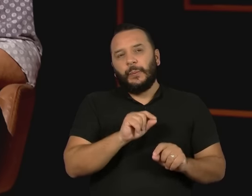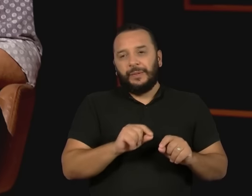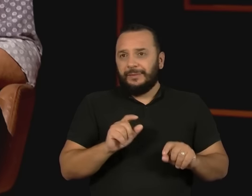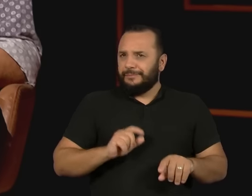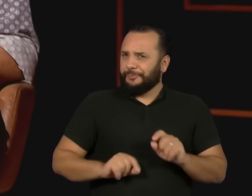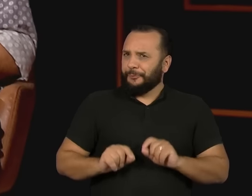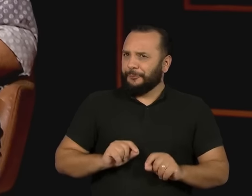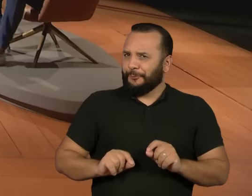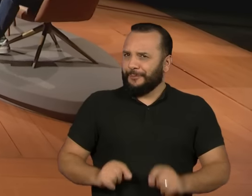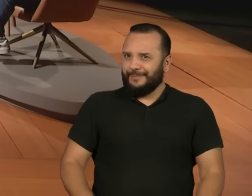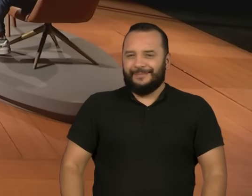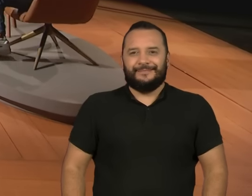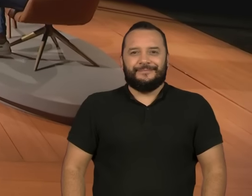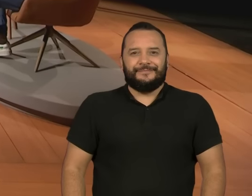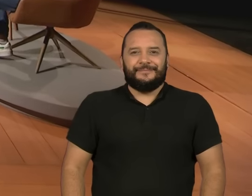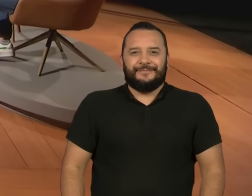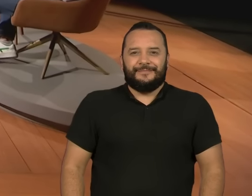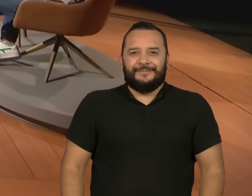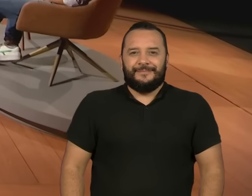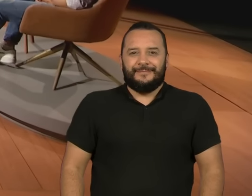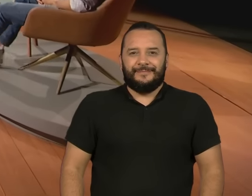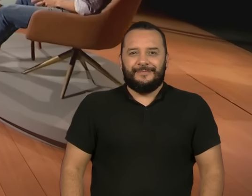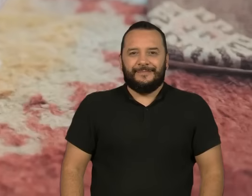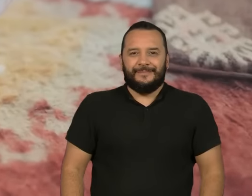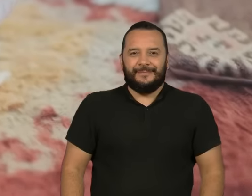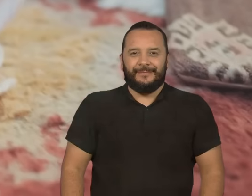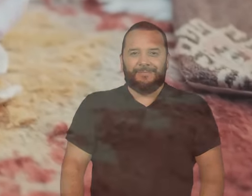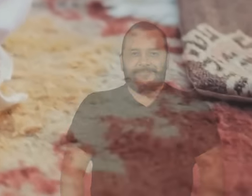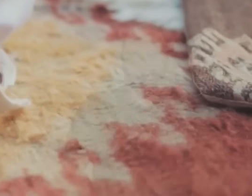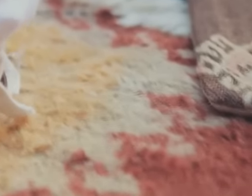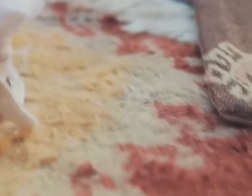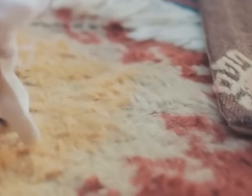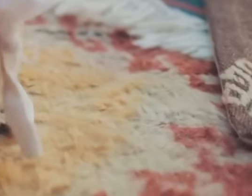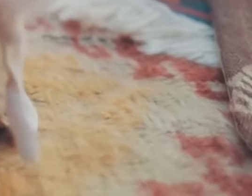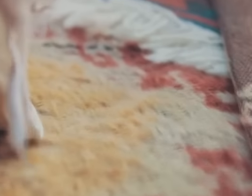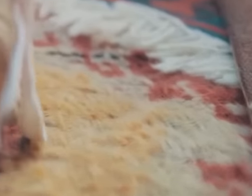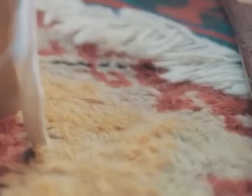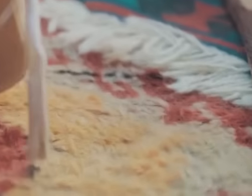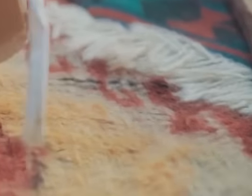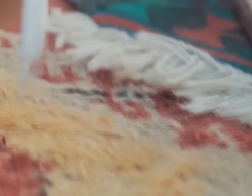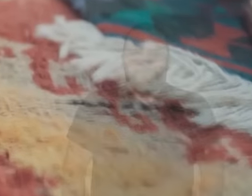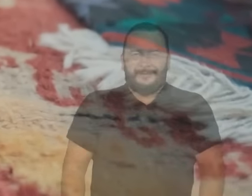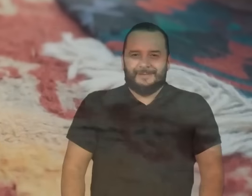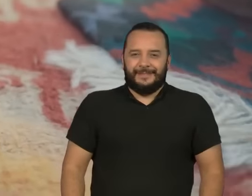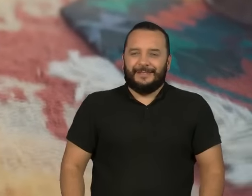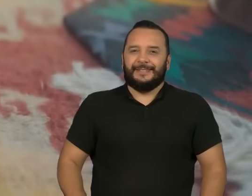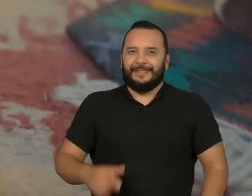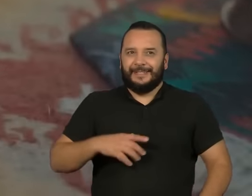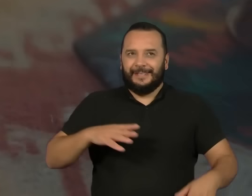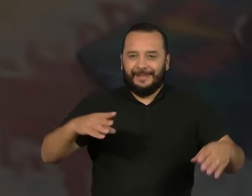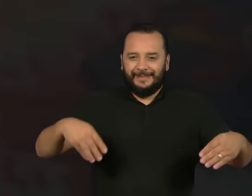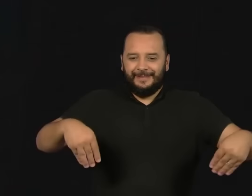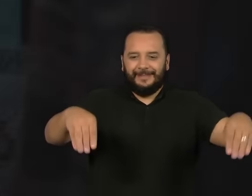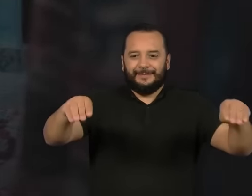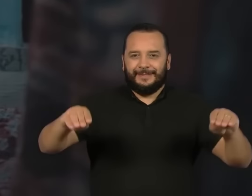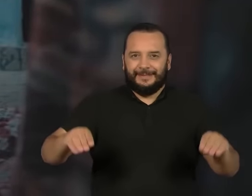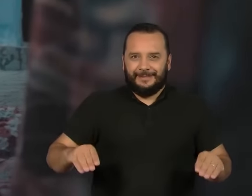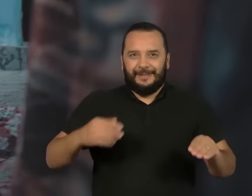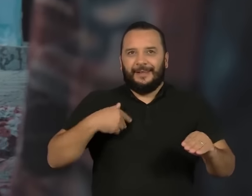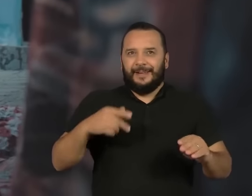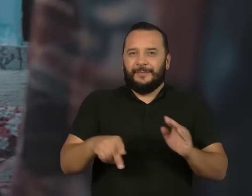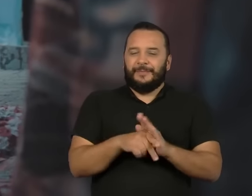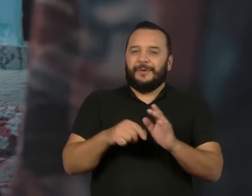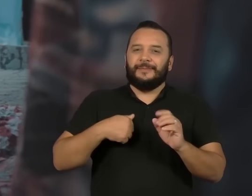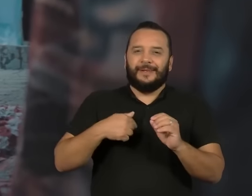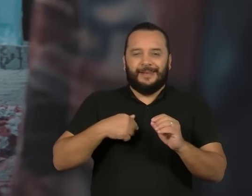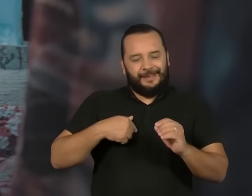Vamos ver. Vamos ver. A tapeçaria é uma arte têxtil que tem